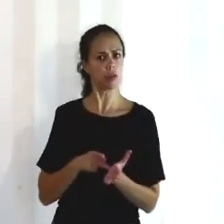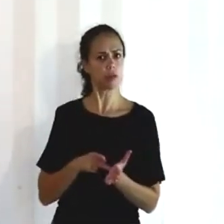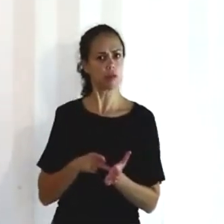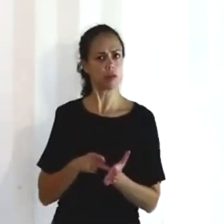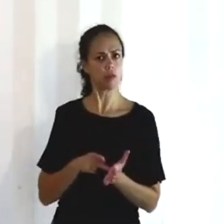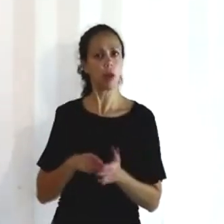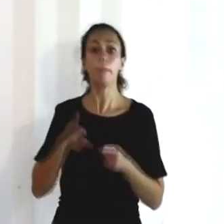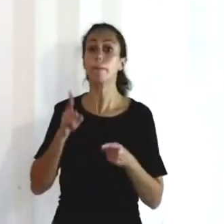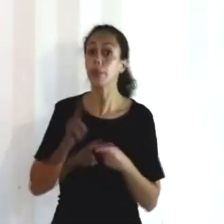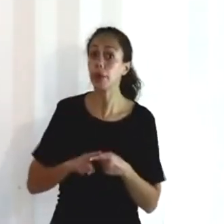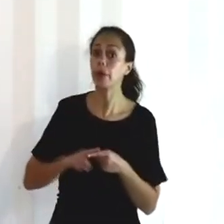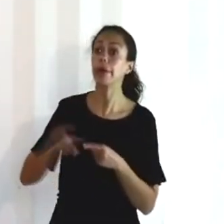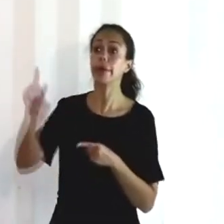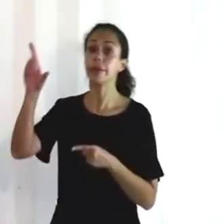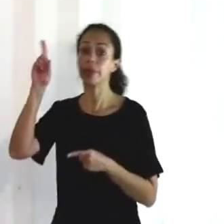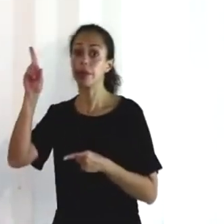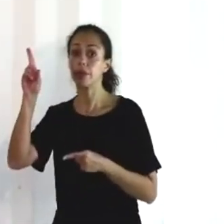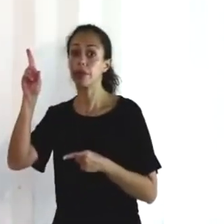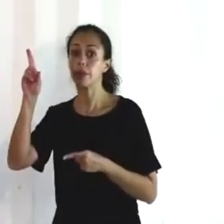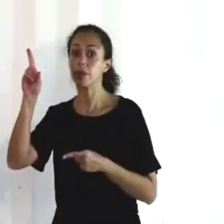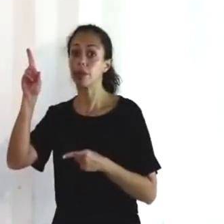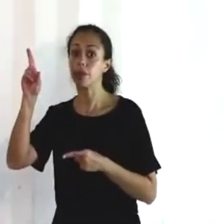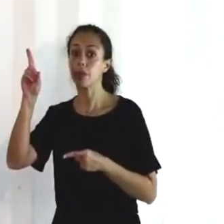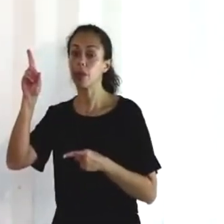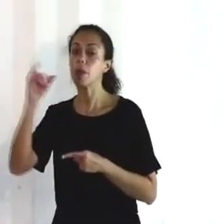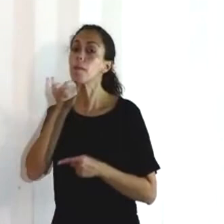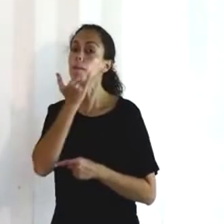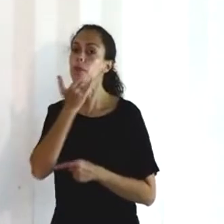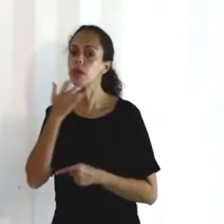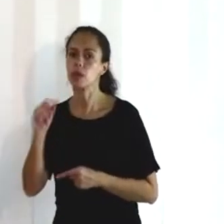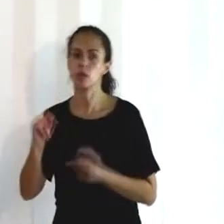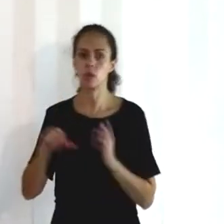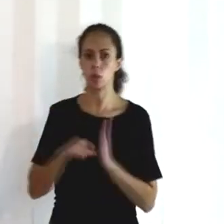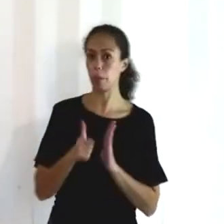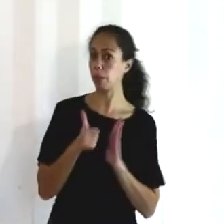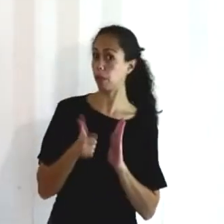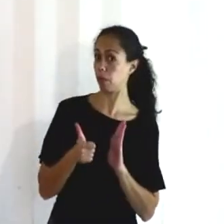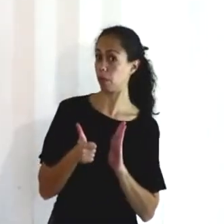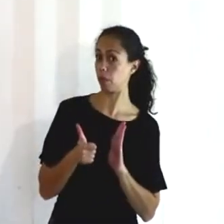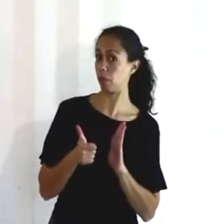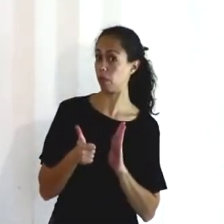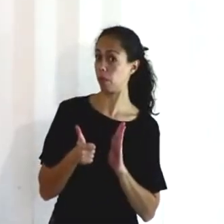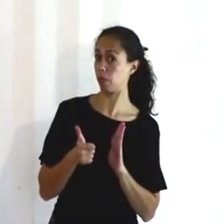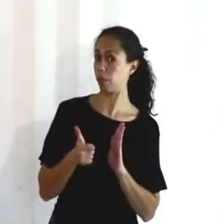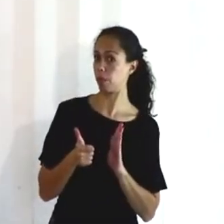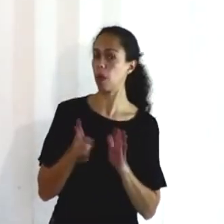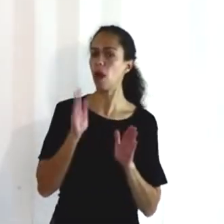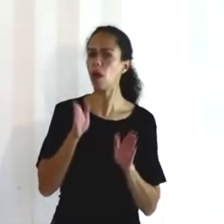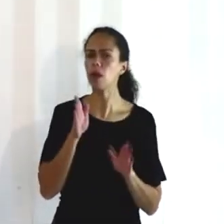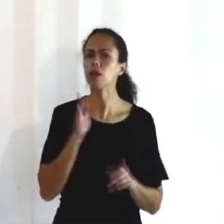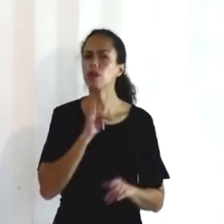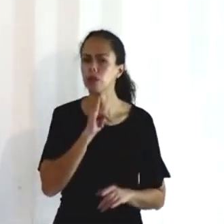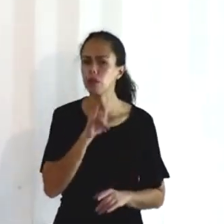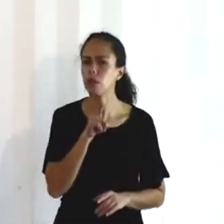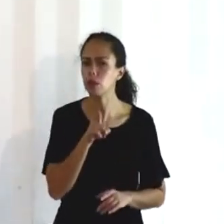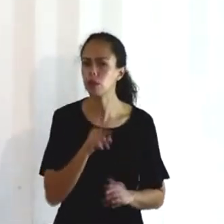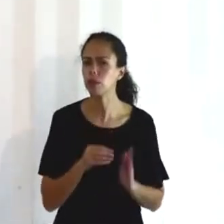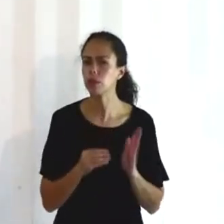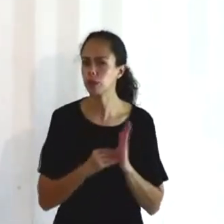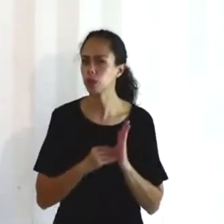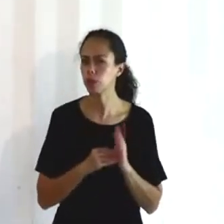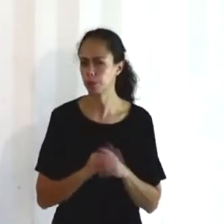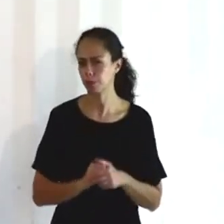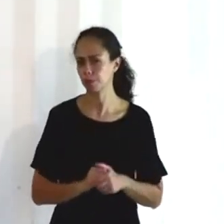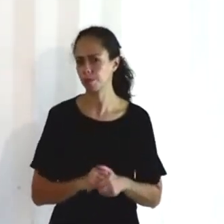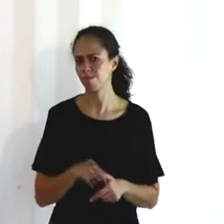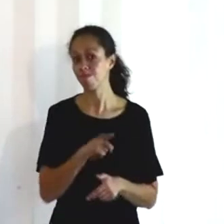também. Me permita fazer uma última aplicação dentro dessa ideia. Tem muito cristão vivendo muito mal nos dias de hoje. Tem